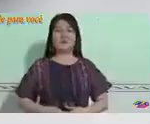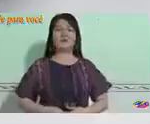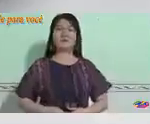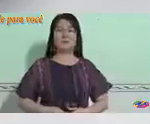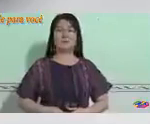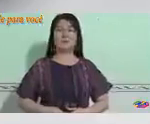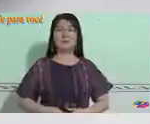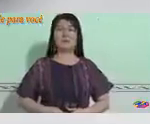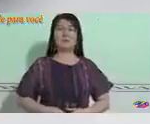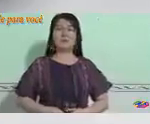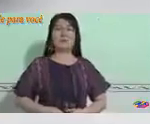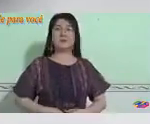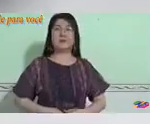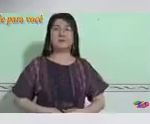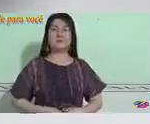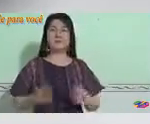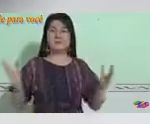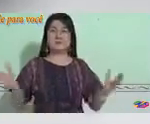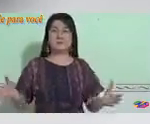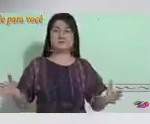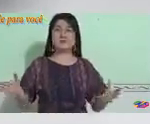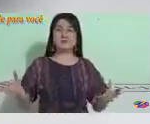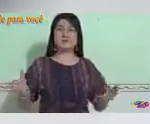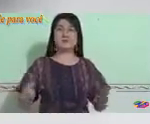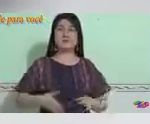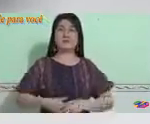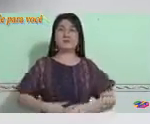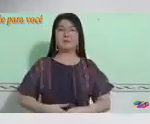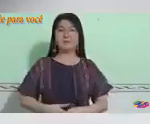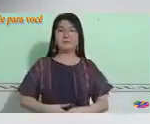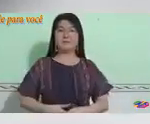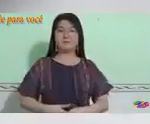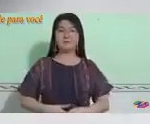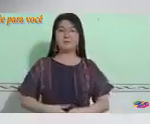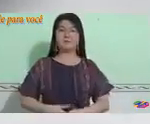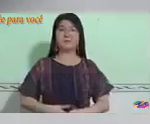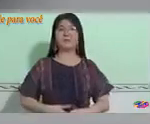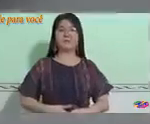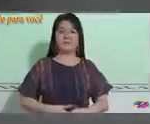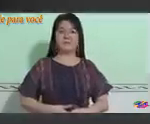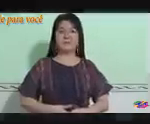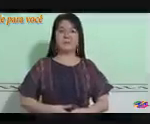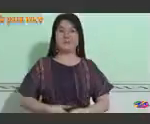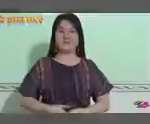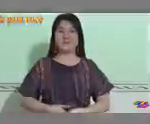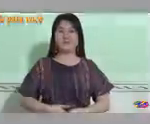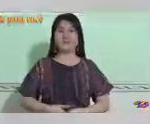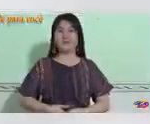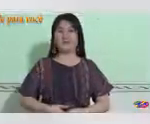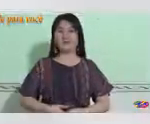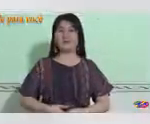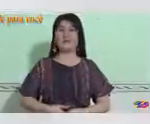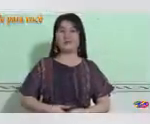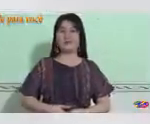problemas de pele como assaduras, sarna, queimaduras, dermatite e psoríase normalmente são tratadas com uso